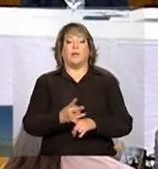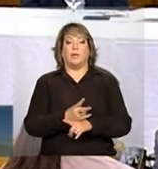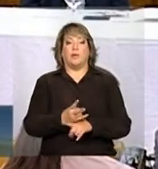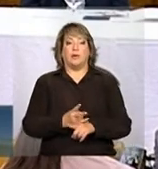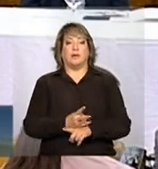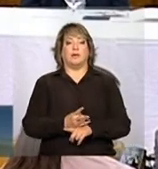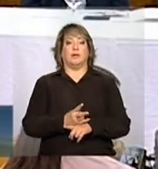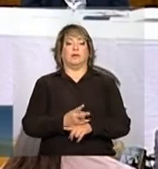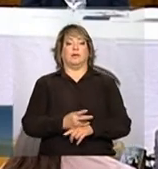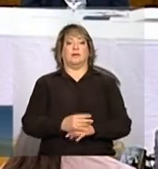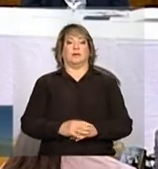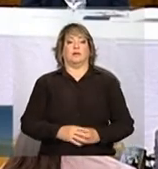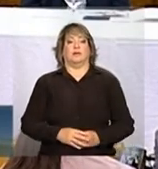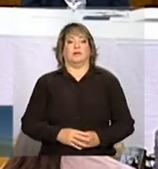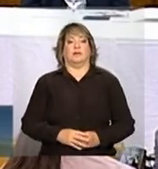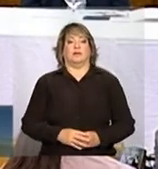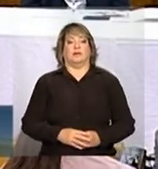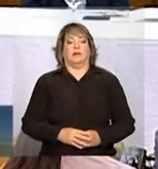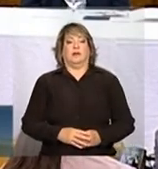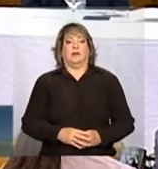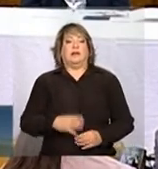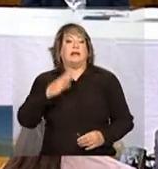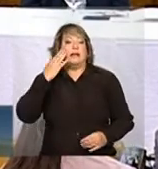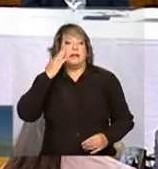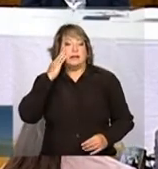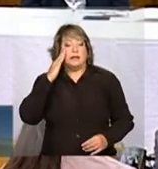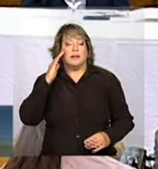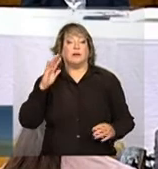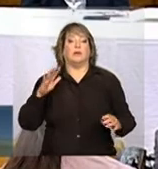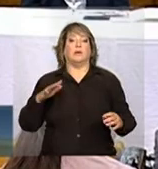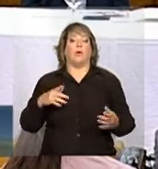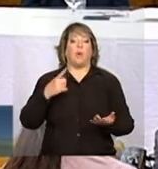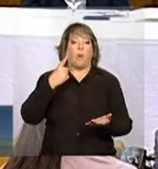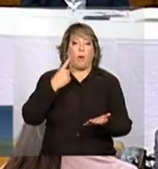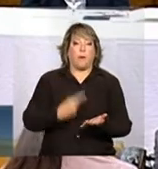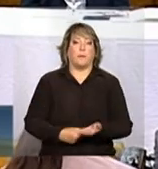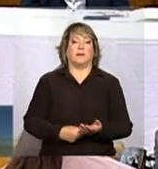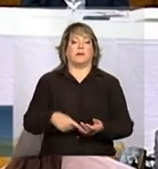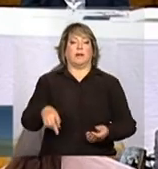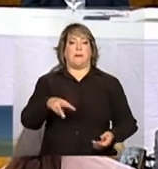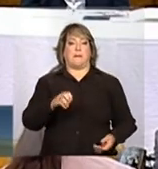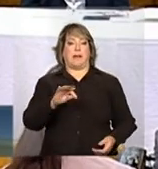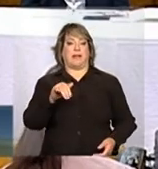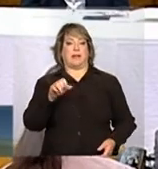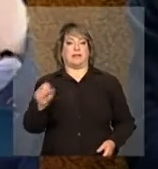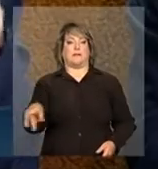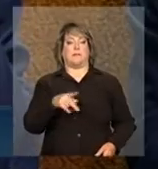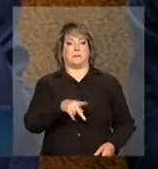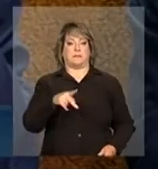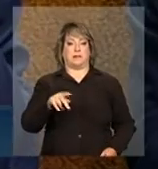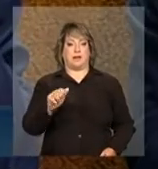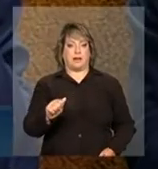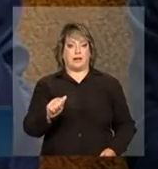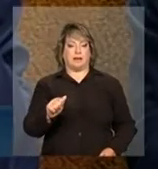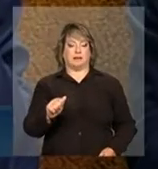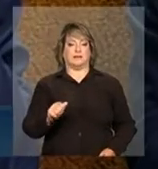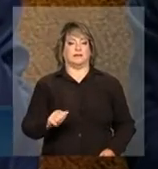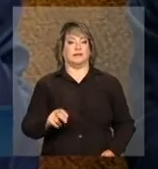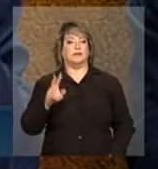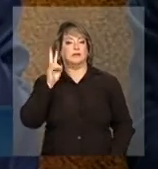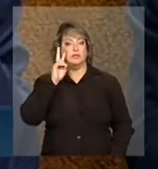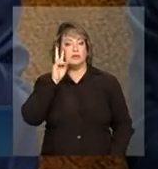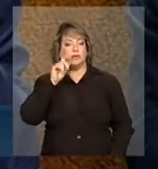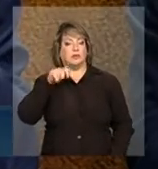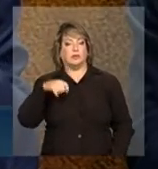né, a respeito do cumprimento das metas do PPA na perspectiva das